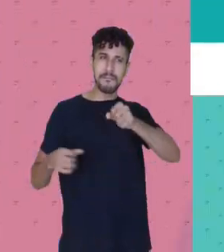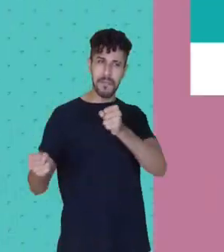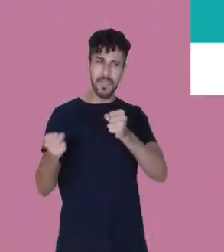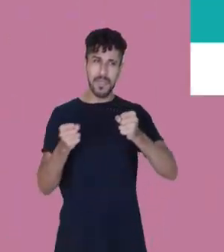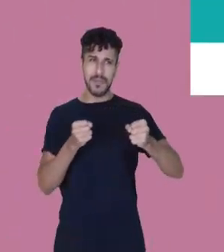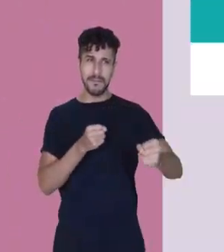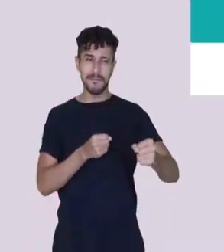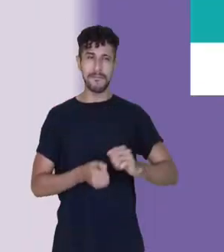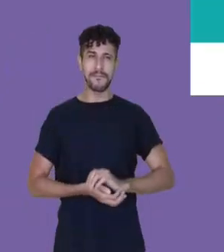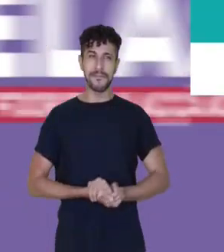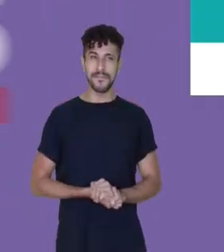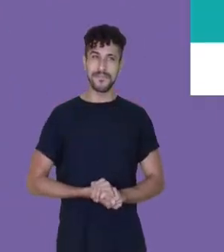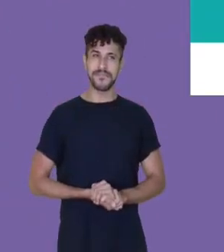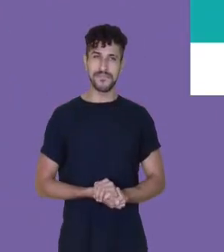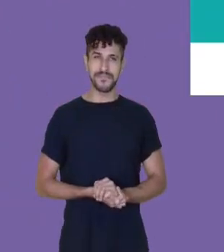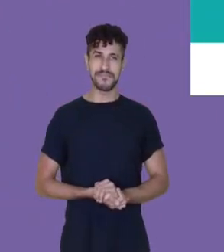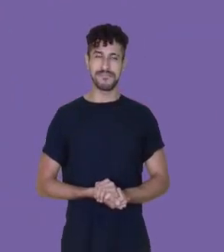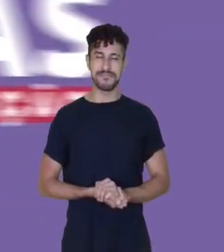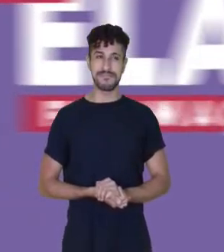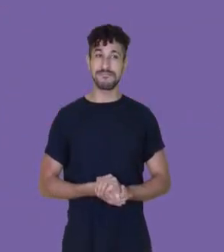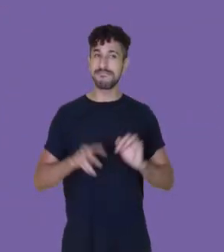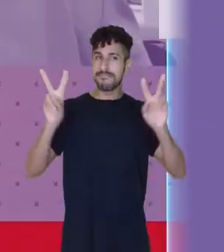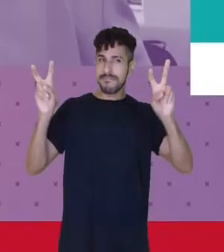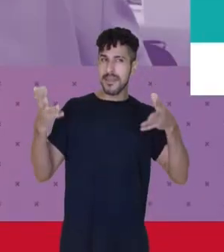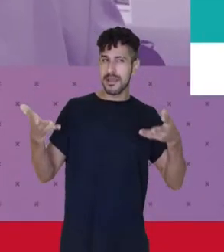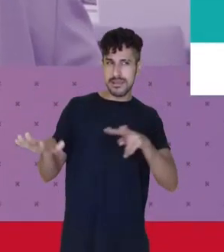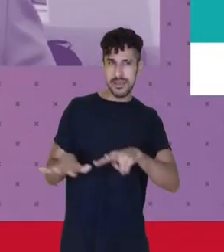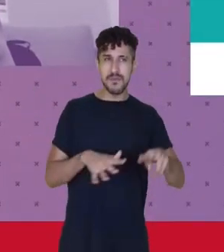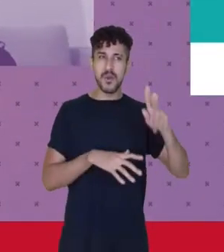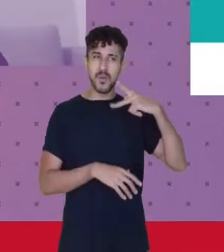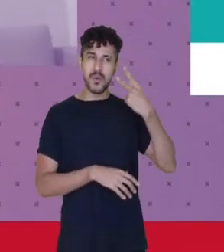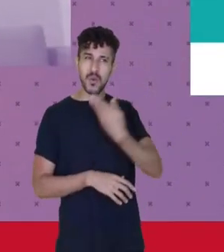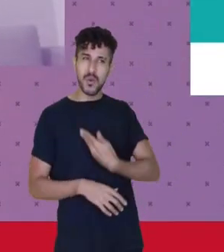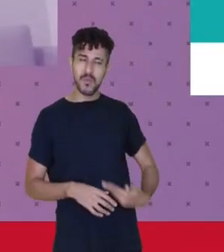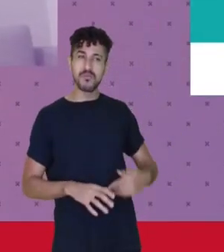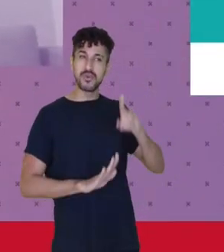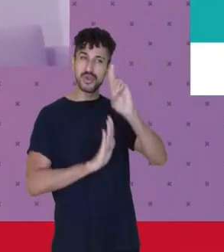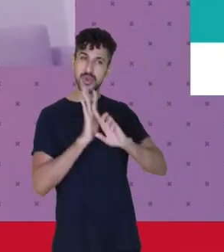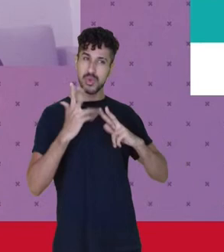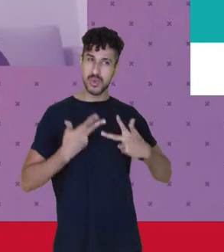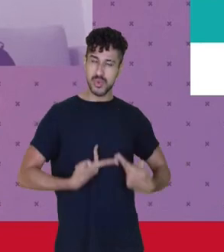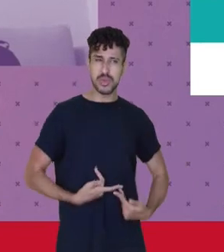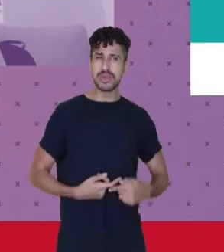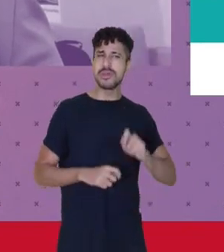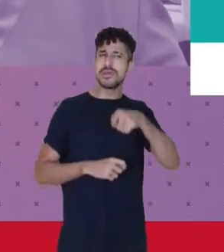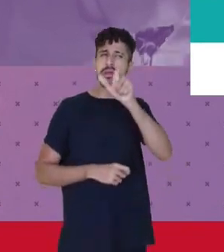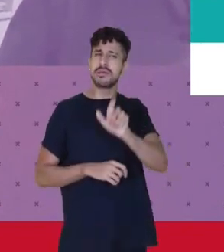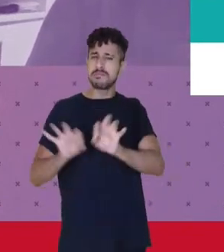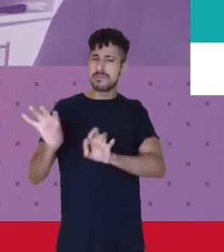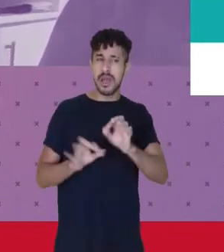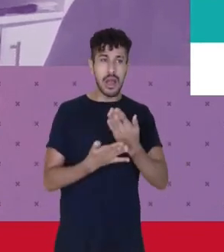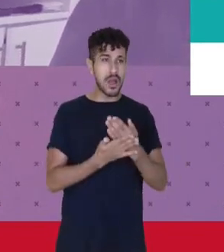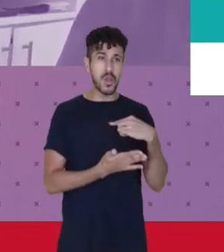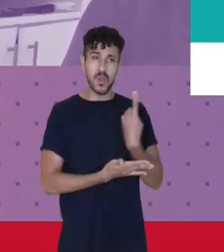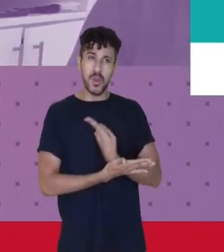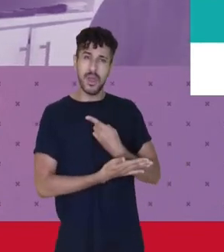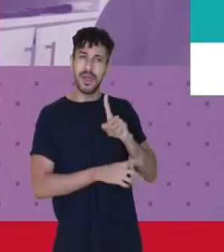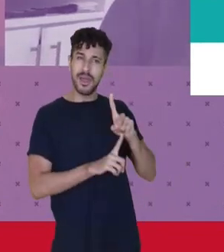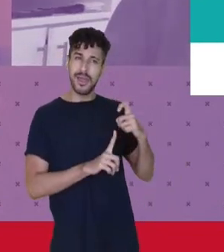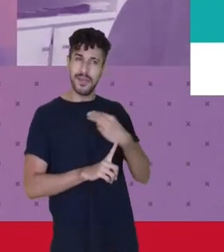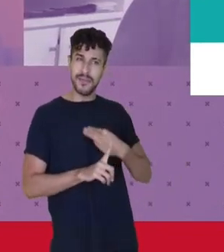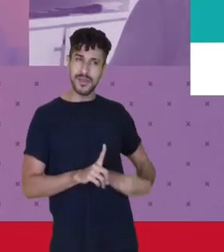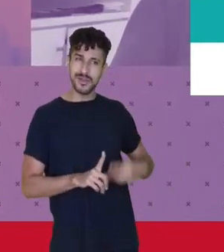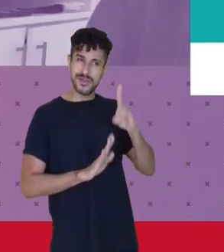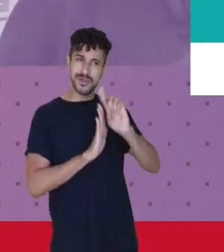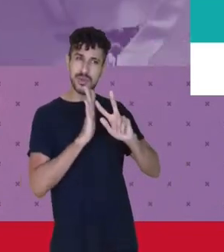poder. O tema desta semana é Políticas Públicas de Direitos Humanos e quem preparou as aulas para a gente foi a ex-ministra de